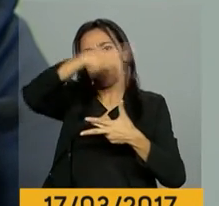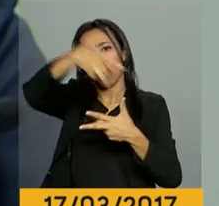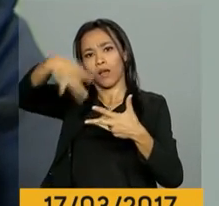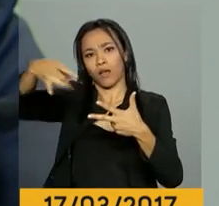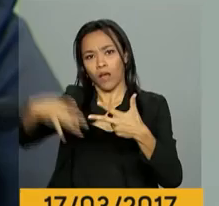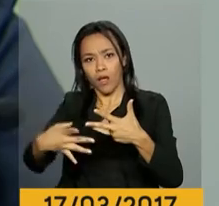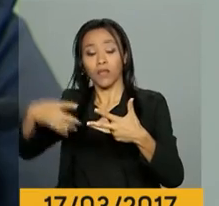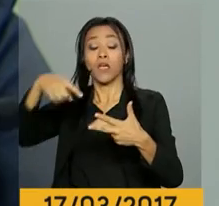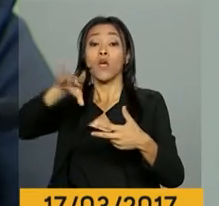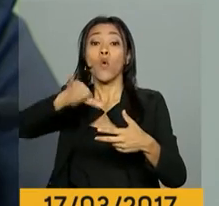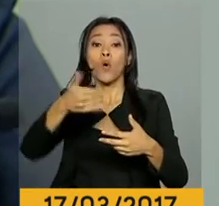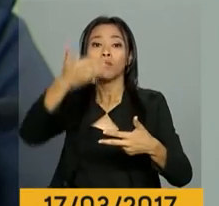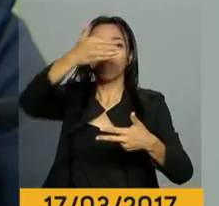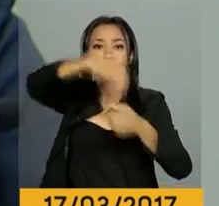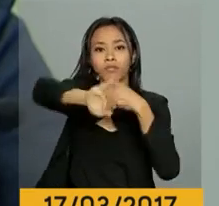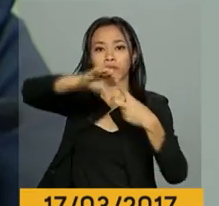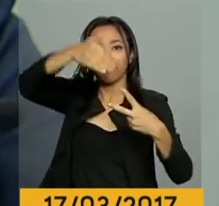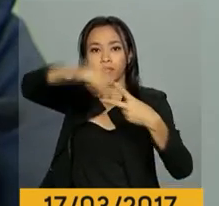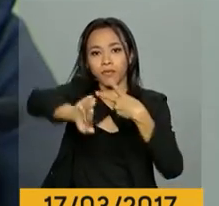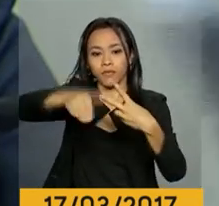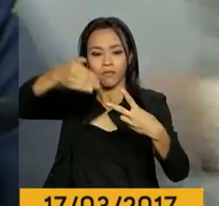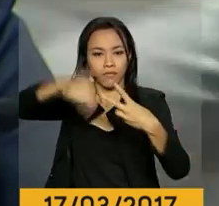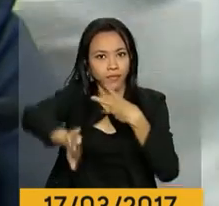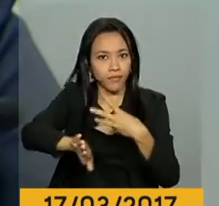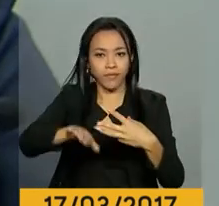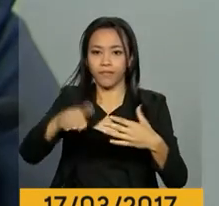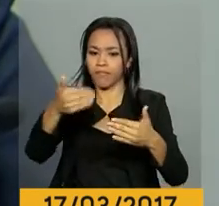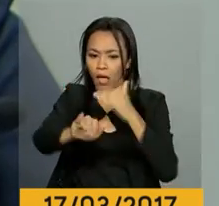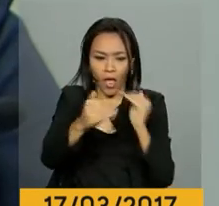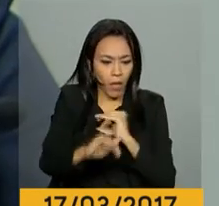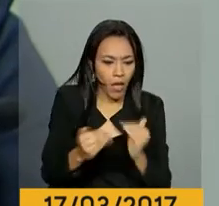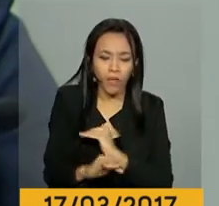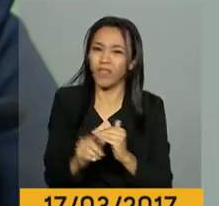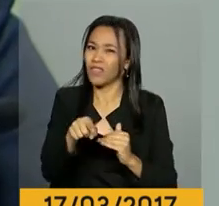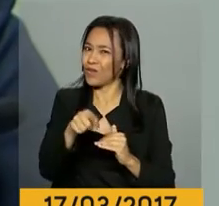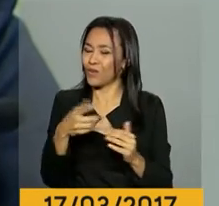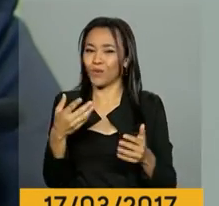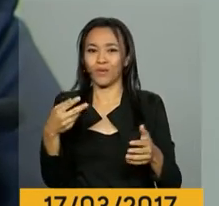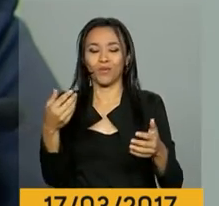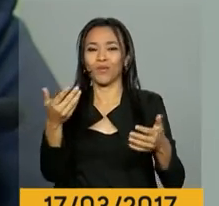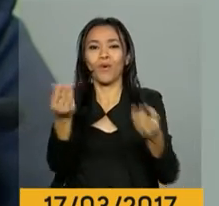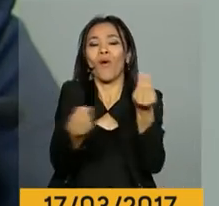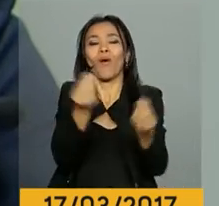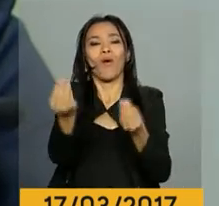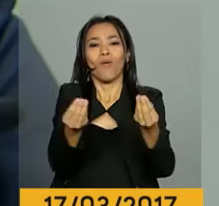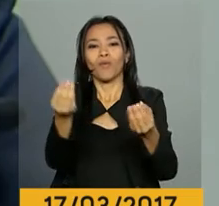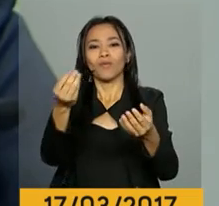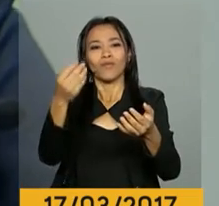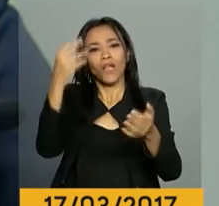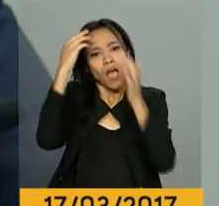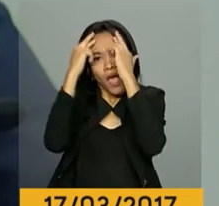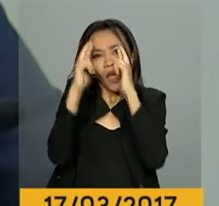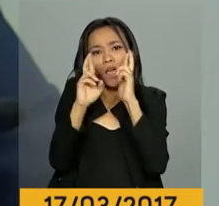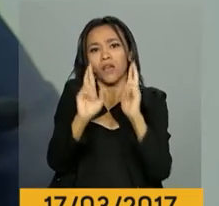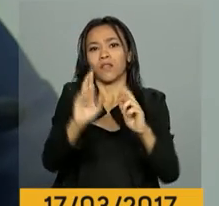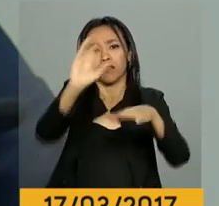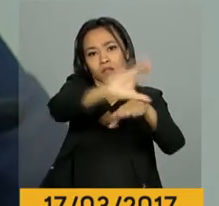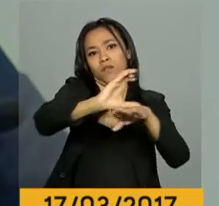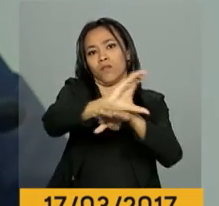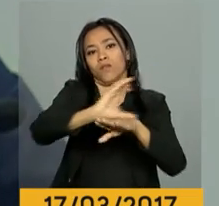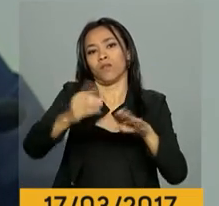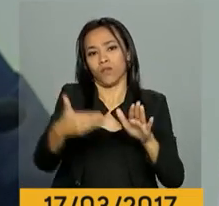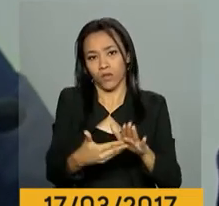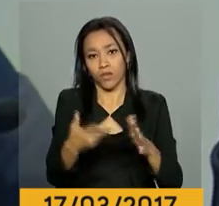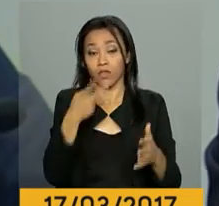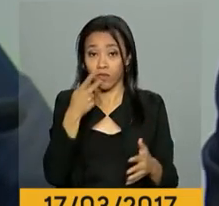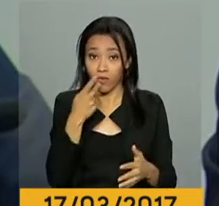o que há é uma inconstitucionalidade. Isso eu digo com frequência no Executivo, digo em sessões do Supremo